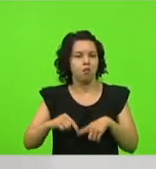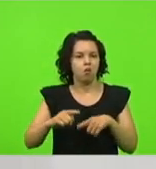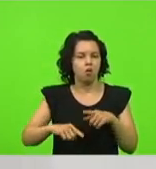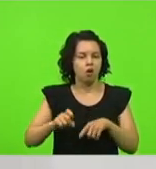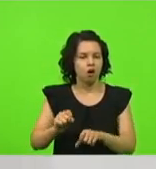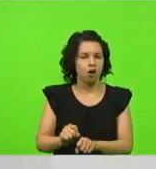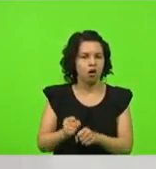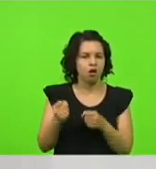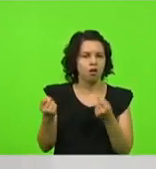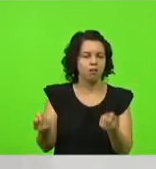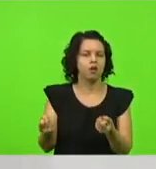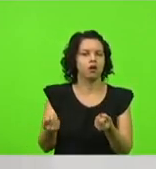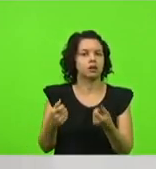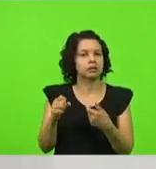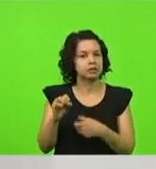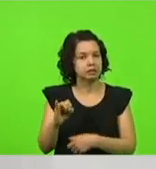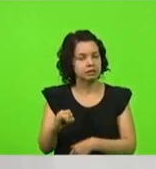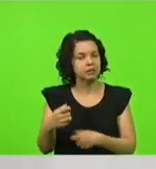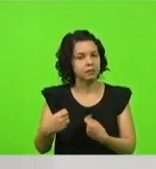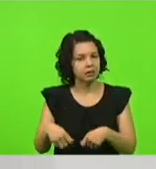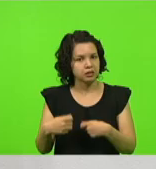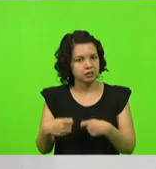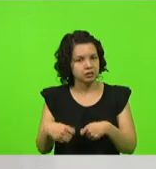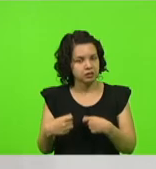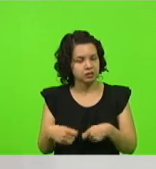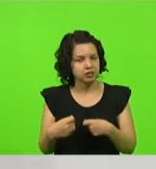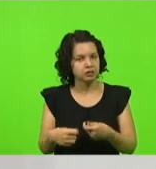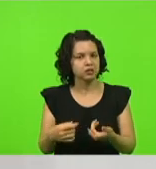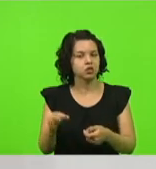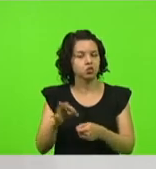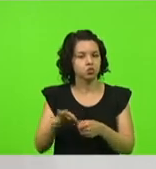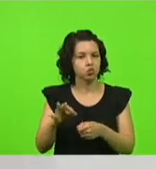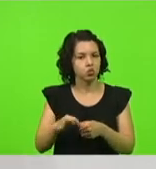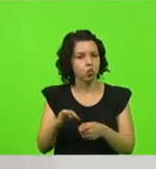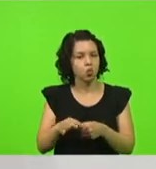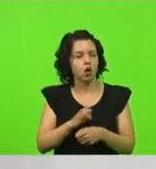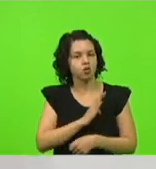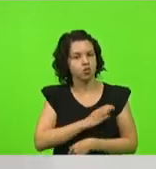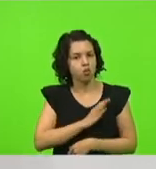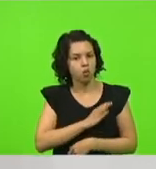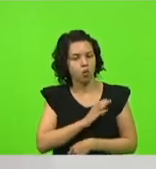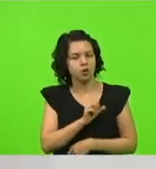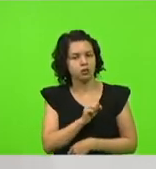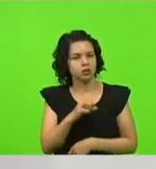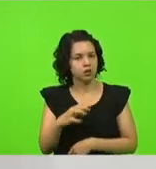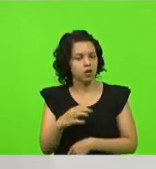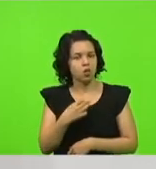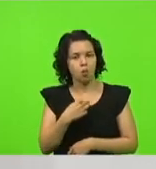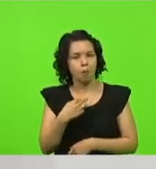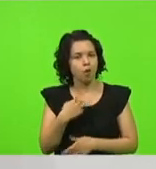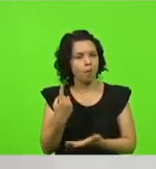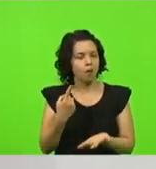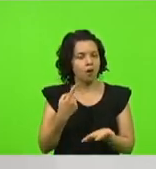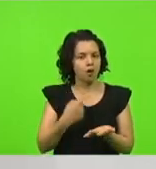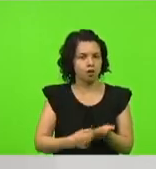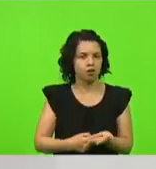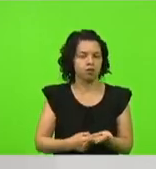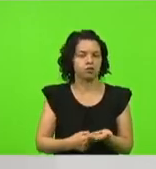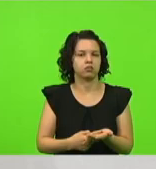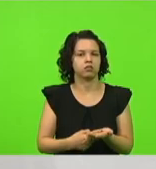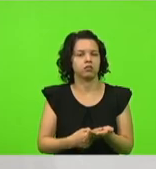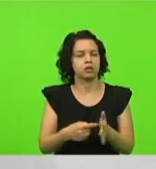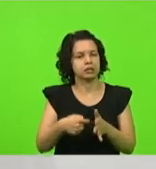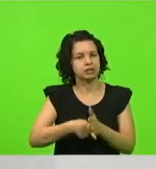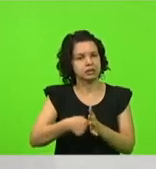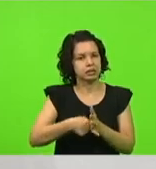precisar do Instituto Cardiológico de Santa Catarina, não vai poder fazer, marcar um exame ambulatorial. Tem